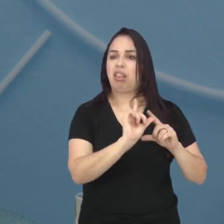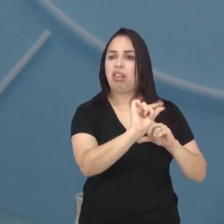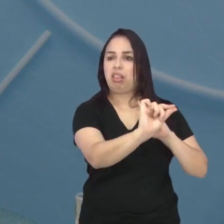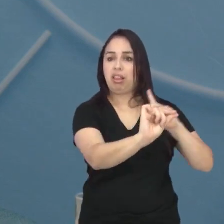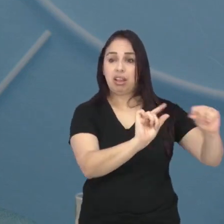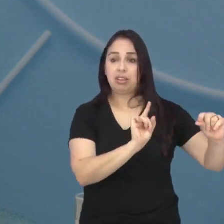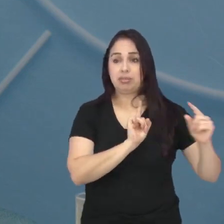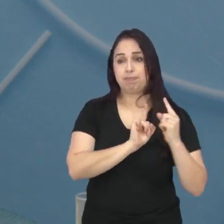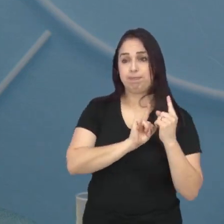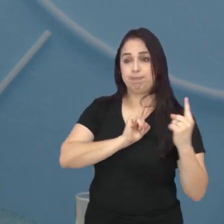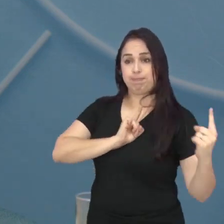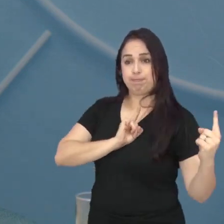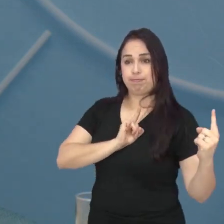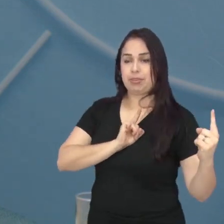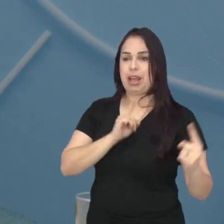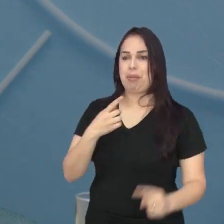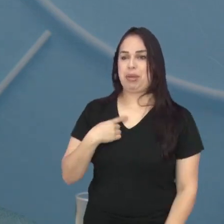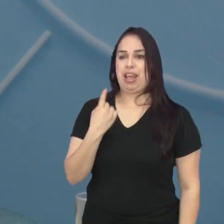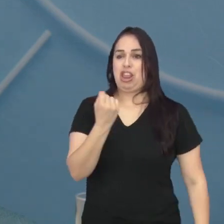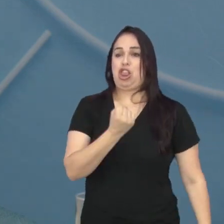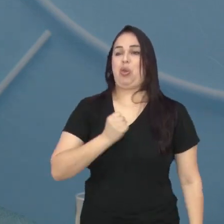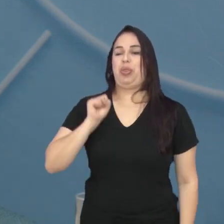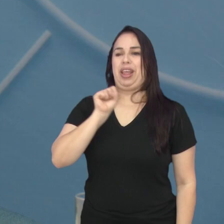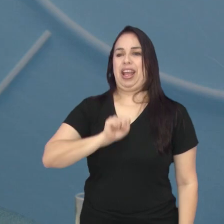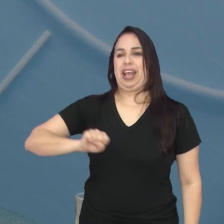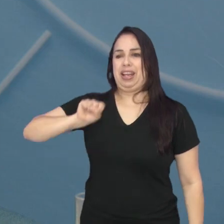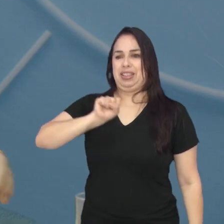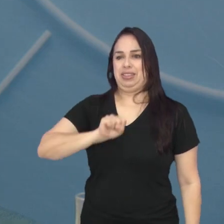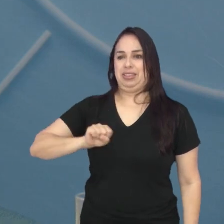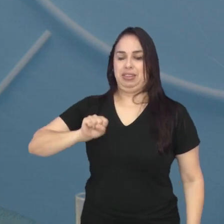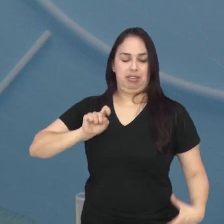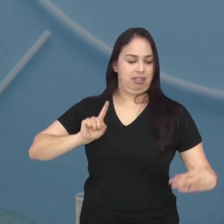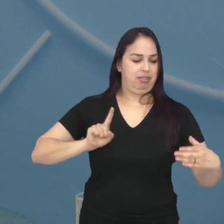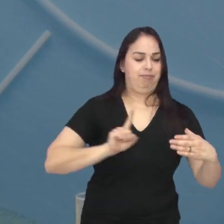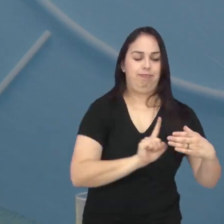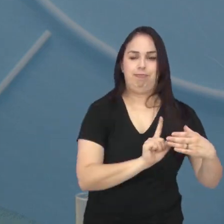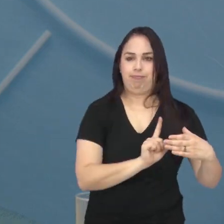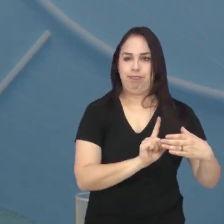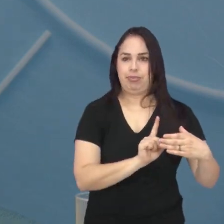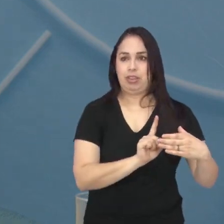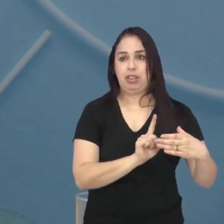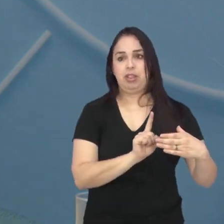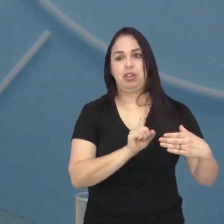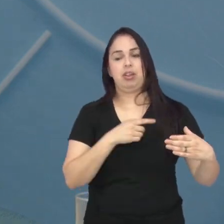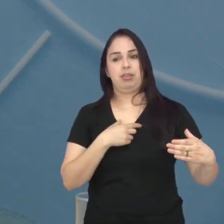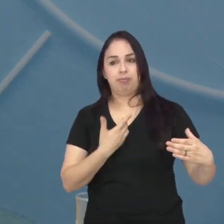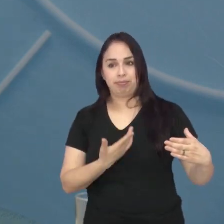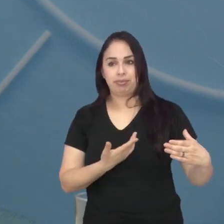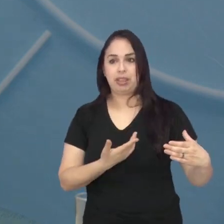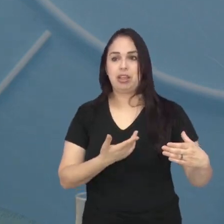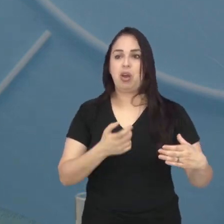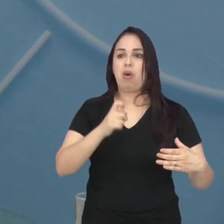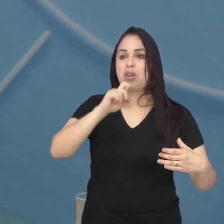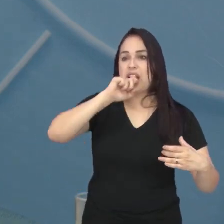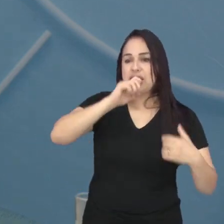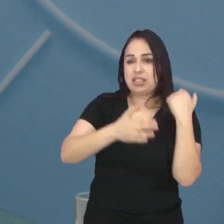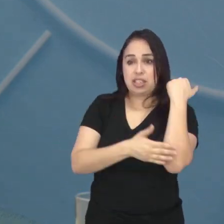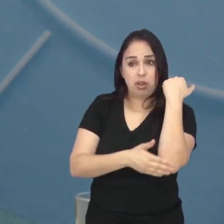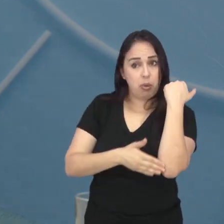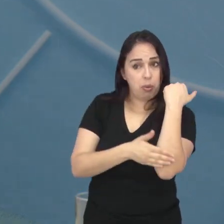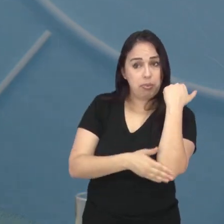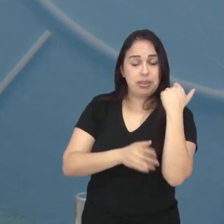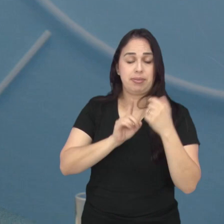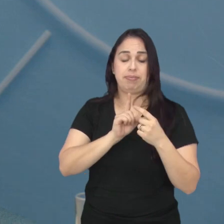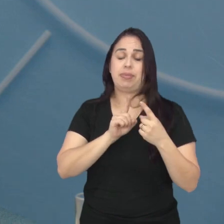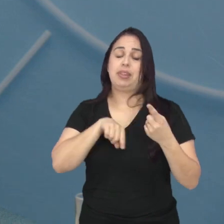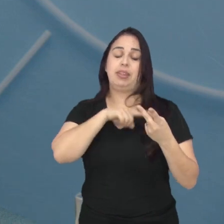afastam por ter a mulher solteira ali no ciclo de novo. Então, ou se afastam por ciúmes,